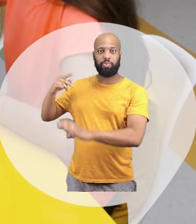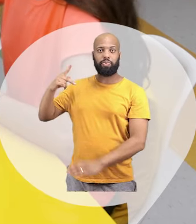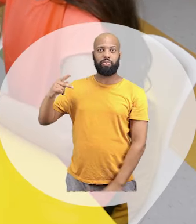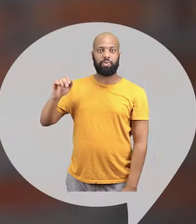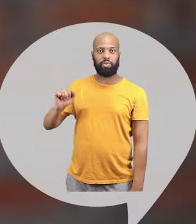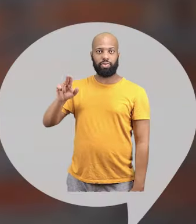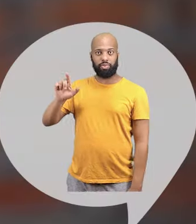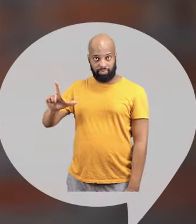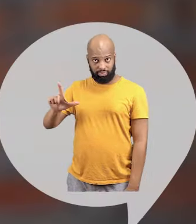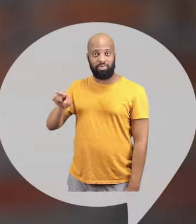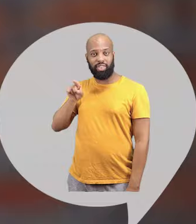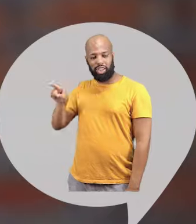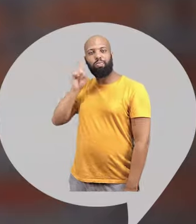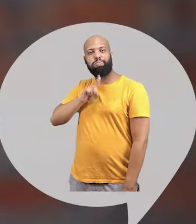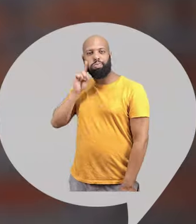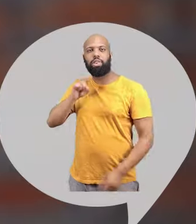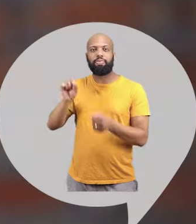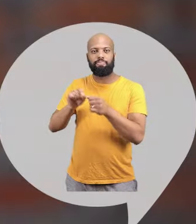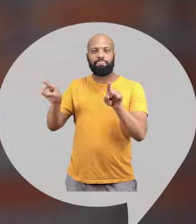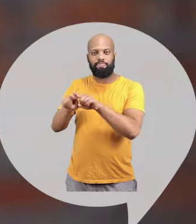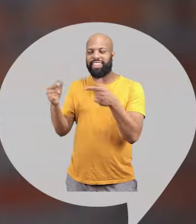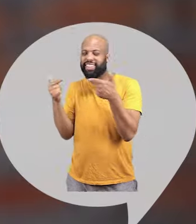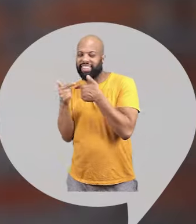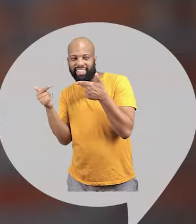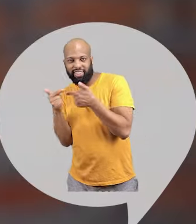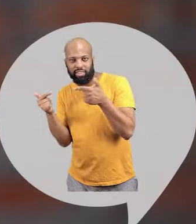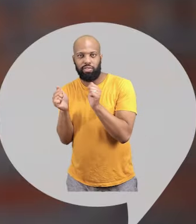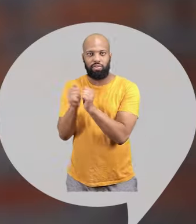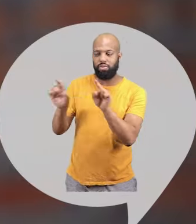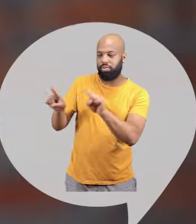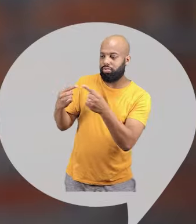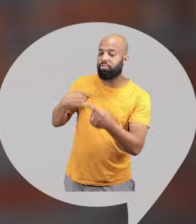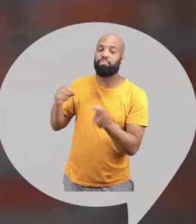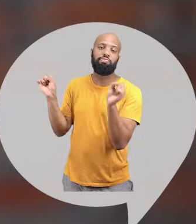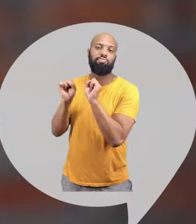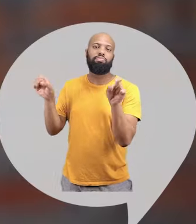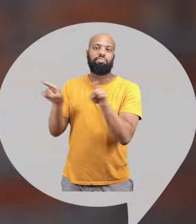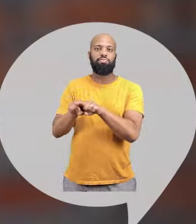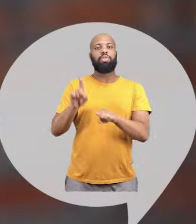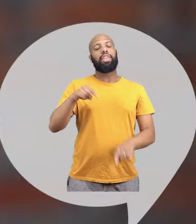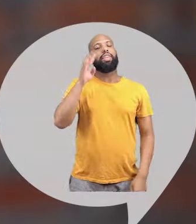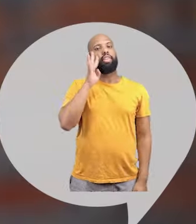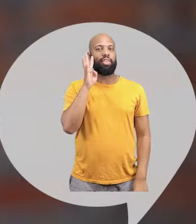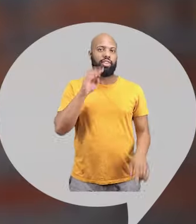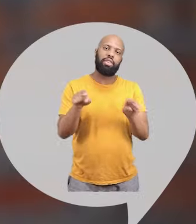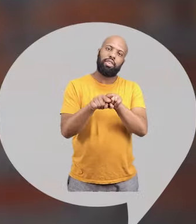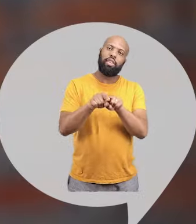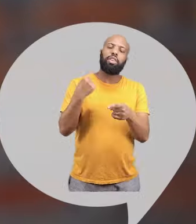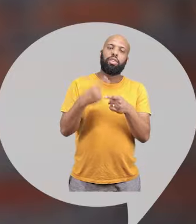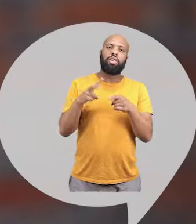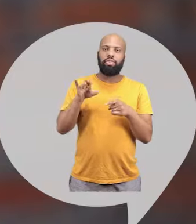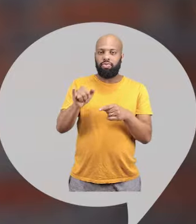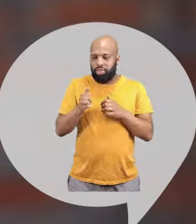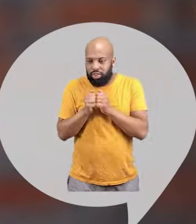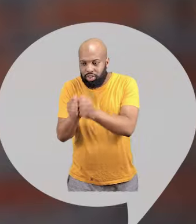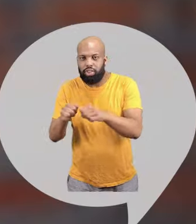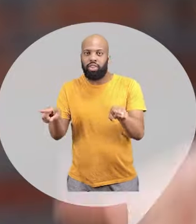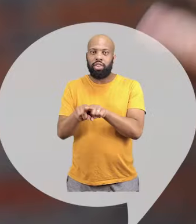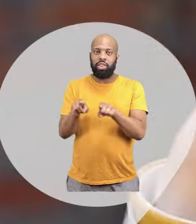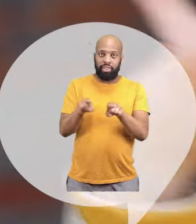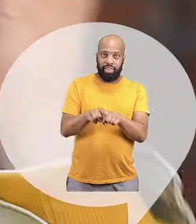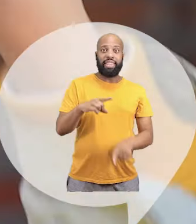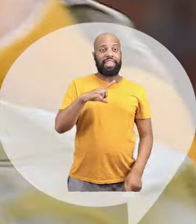o povo burner ele faz humor com música também é uma Vibe assim eu adoro ele também então cara é isso assim é bem legal é bem legal porque você vai